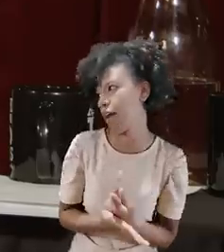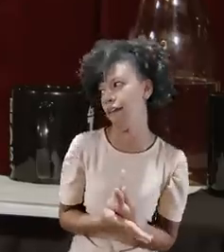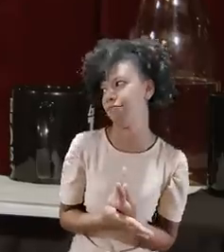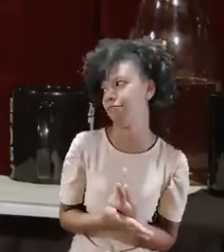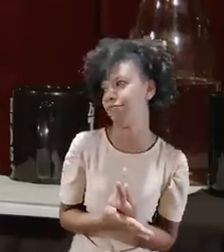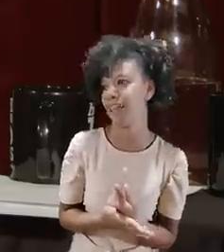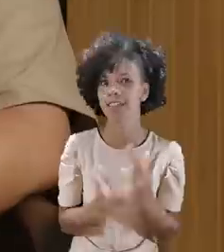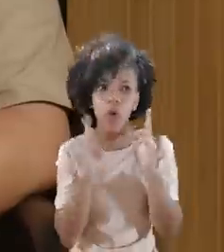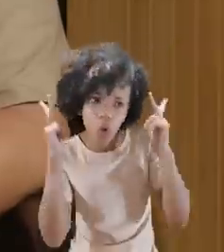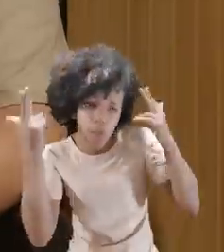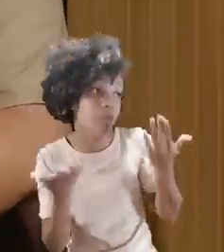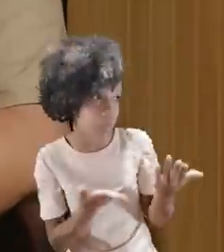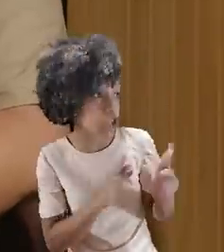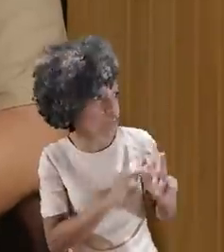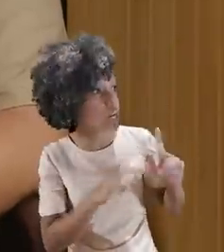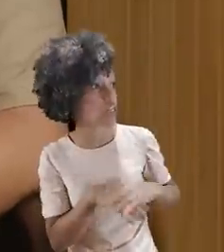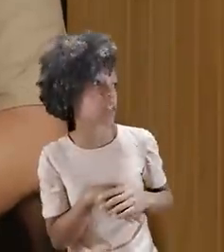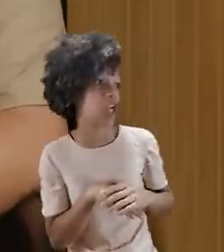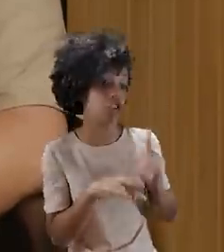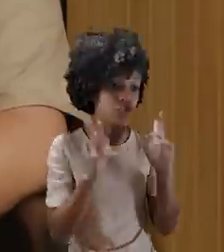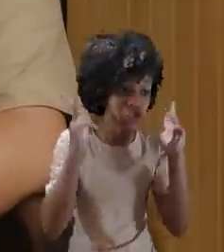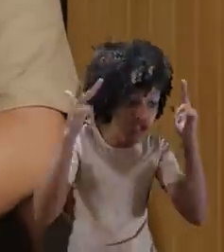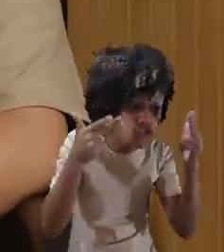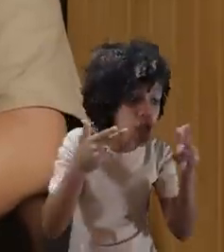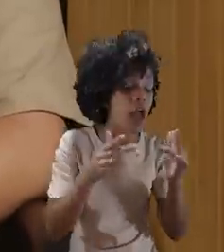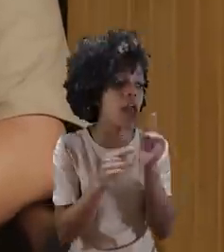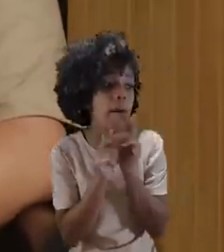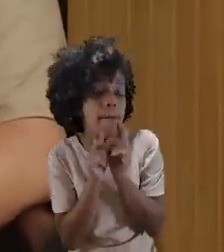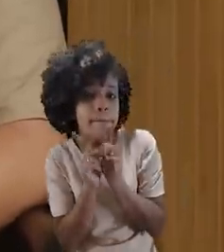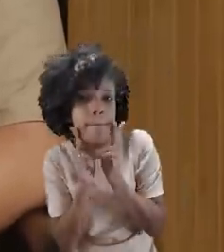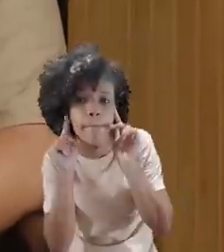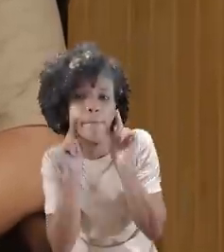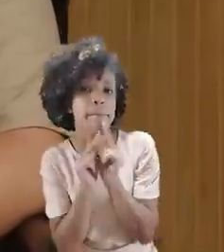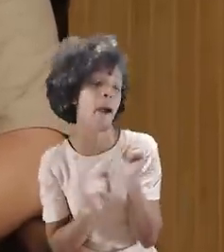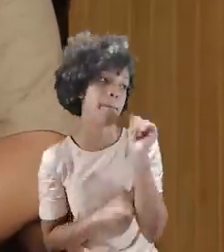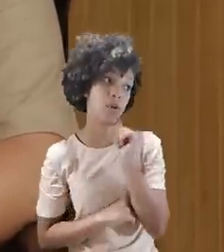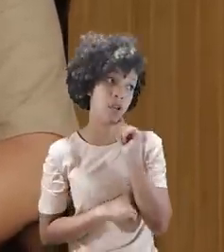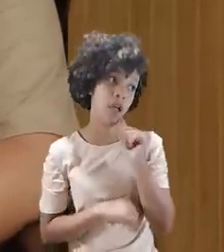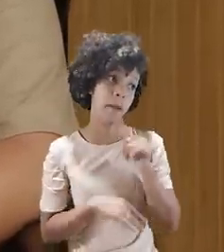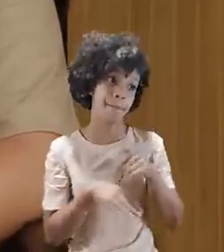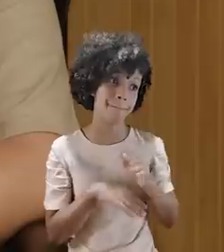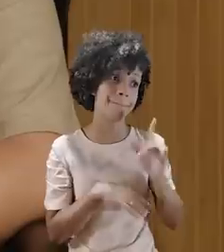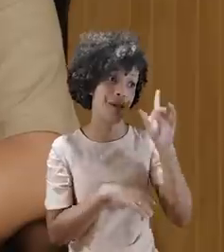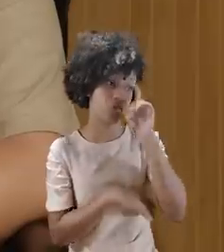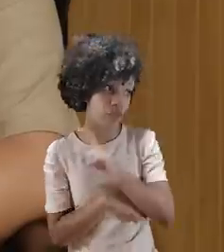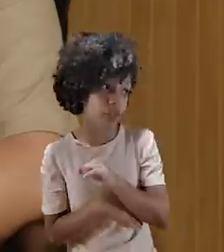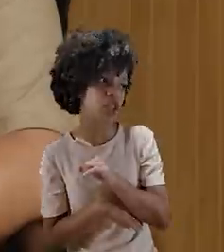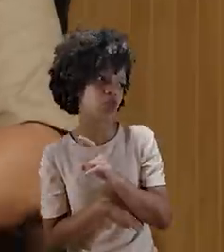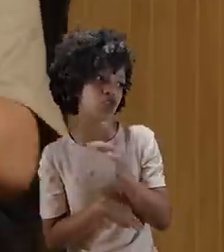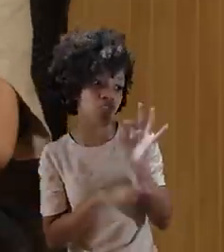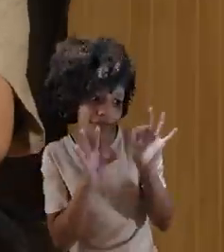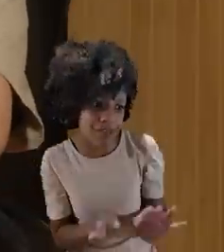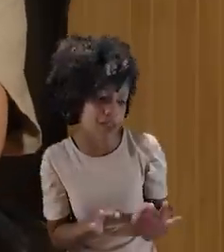você tá cortando meu cabelo essa diferença cozido de barbeiro pra cá primeiro cara mulher tem muito mais margem Diego e